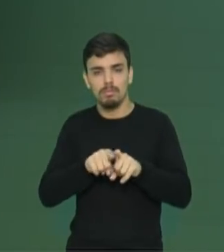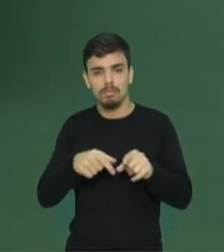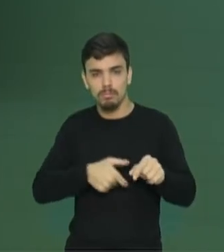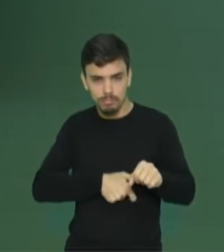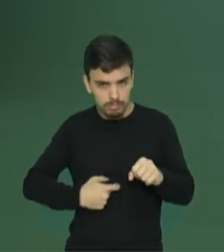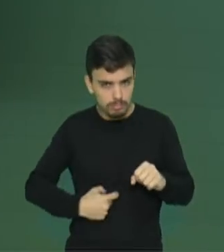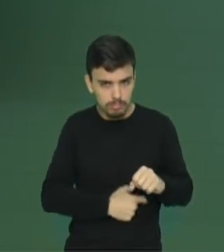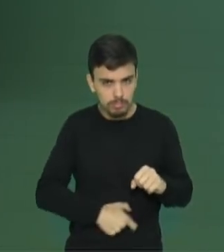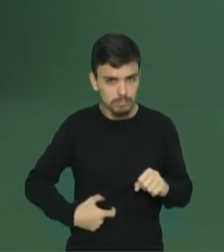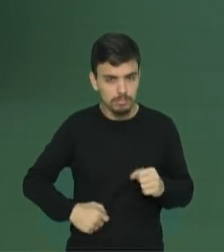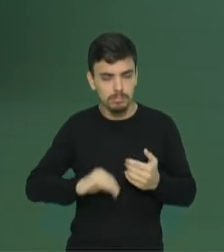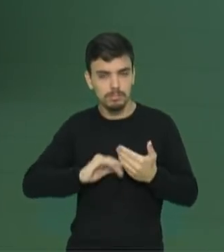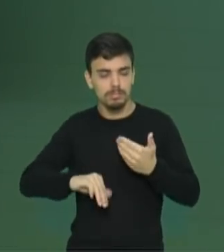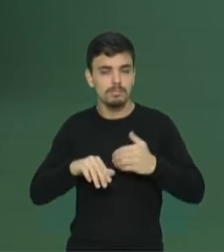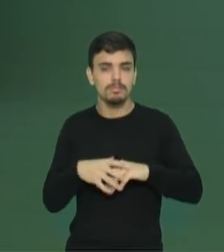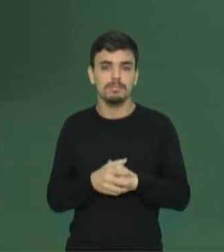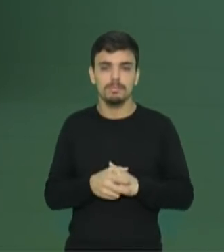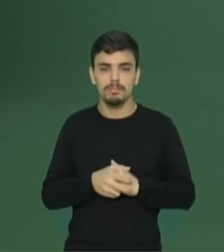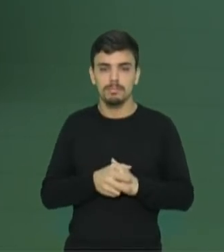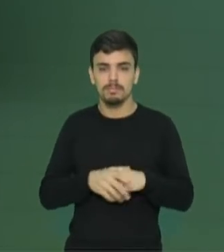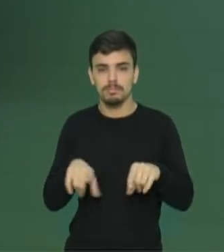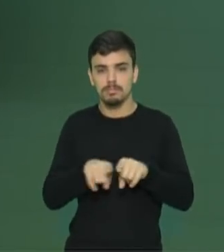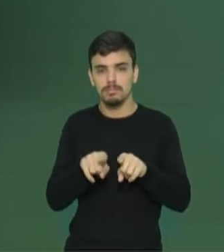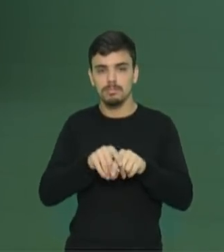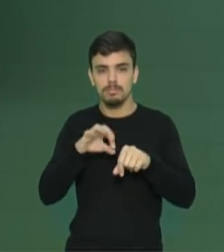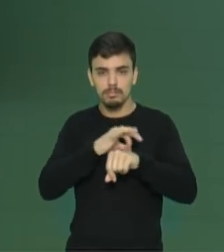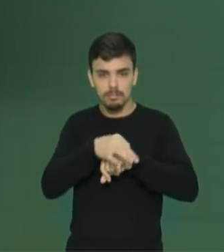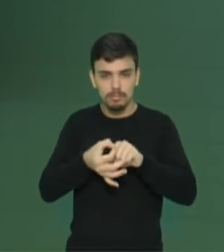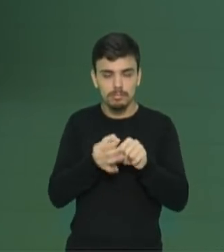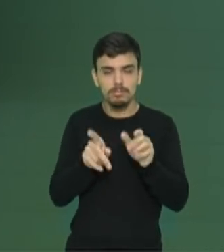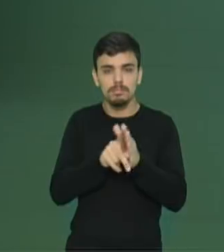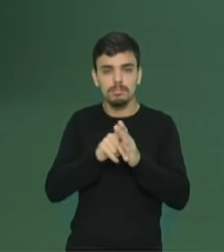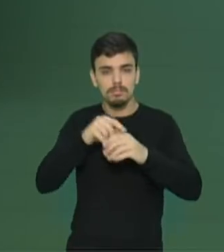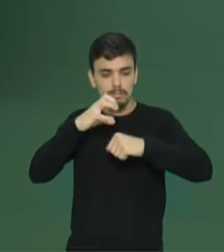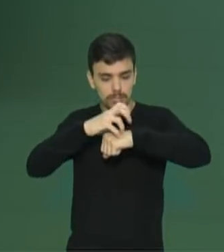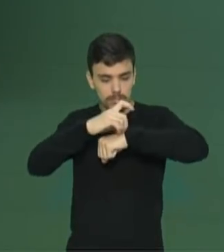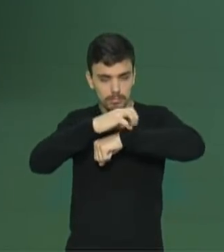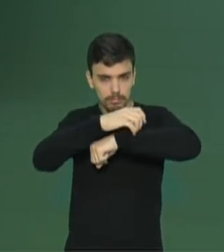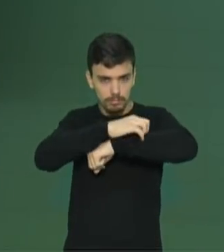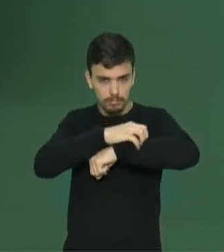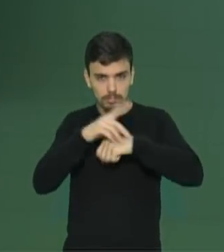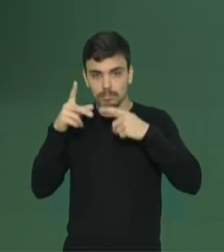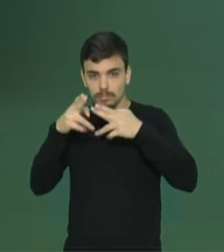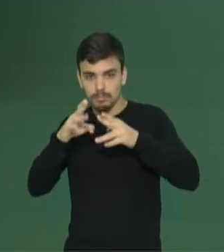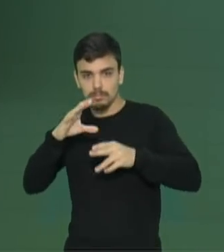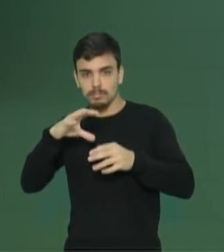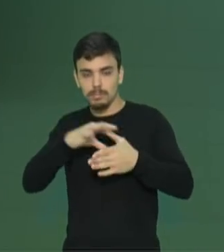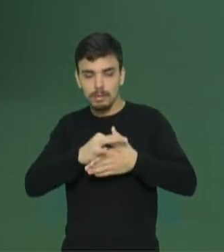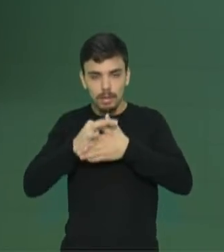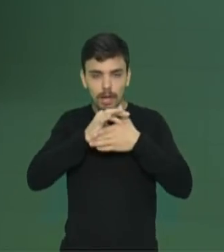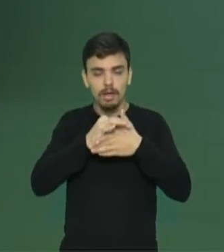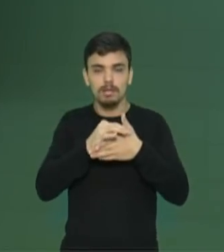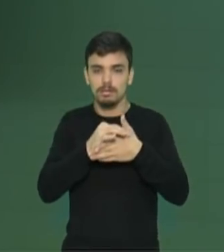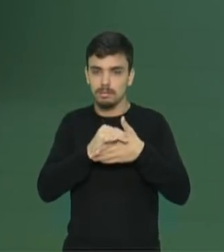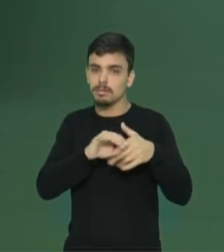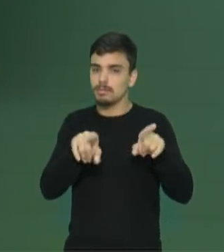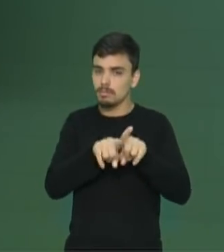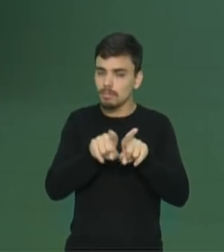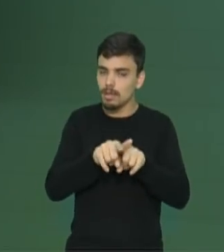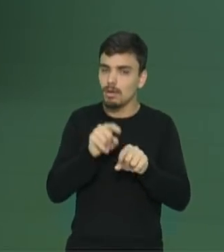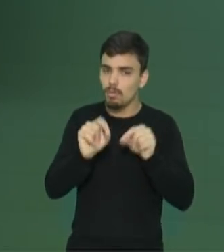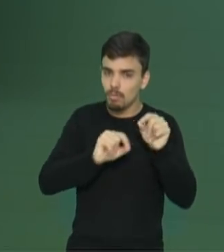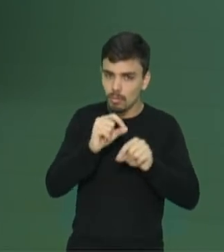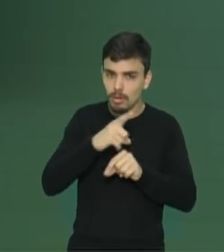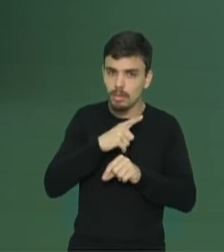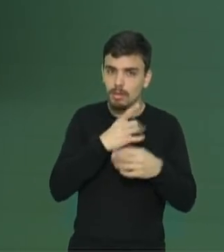para daí para fora do corpo. Glândulas coxais nas aranhas. As aranhas, como carnívoros, obrigatoriamente, têm um excesso